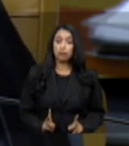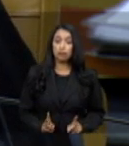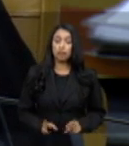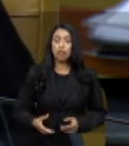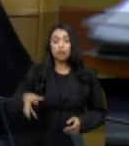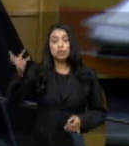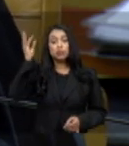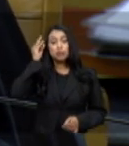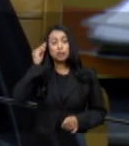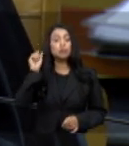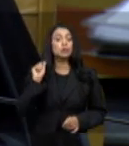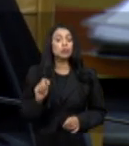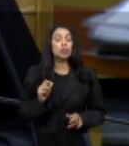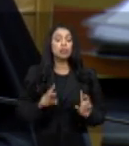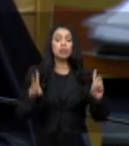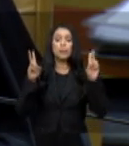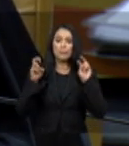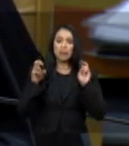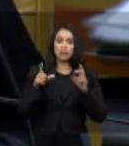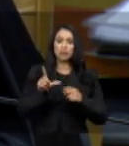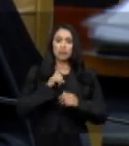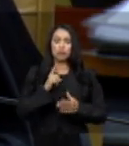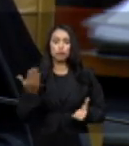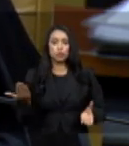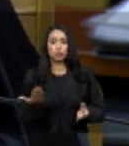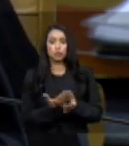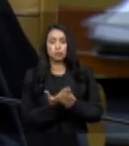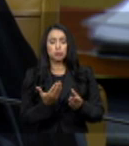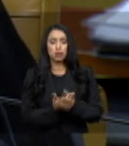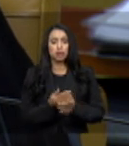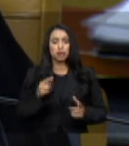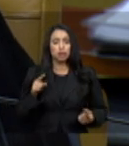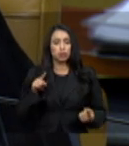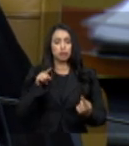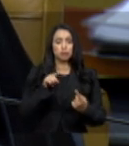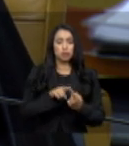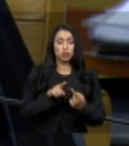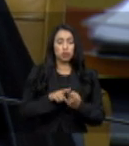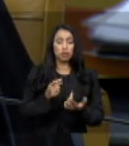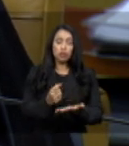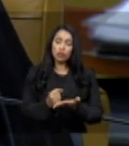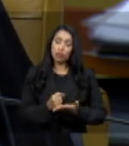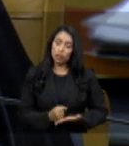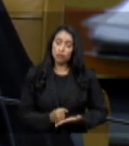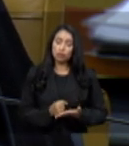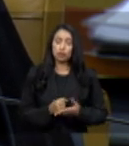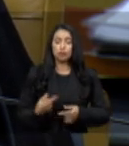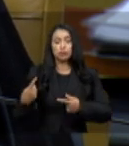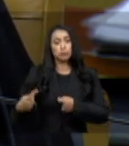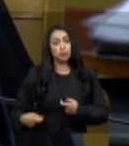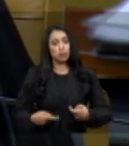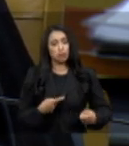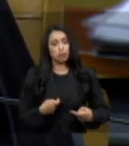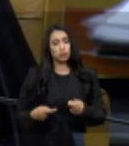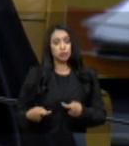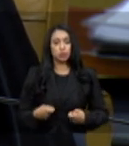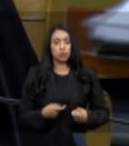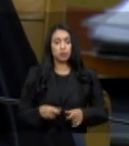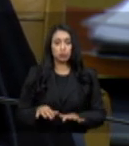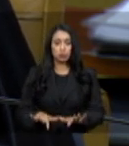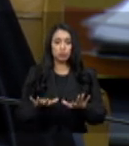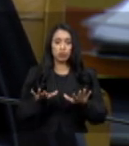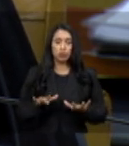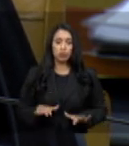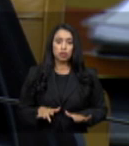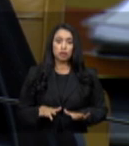ah entendeu e como a matéria envolvia um processo de caráter objetivo a trouxe para o debate no